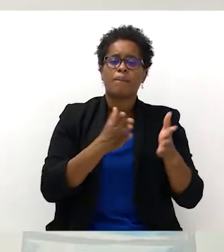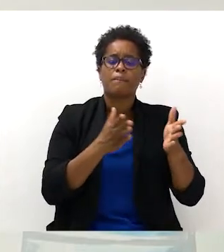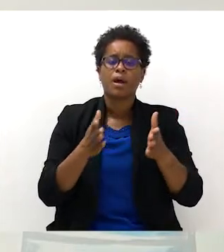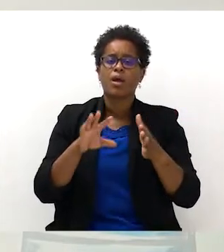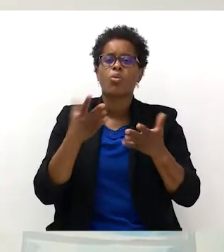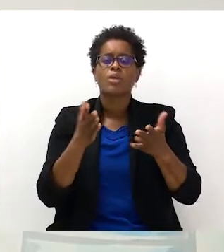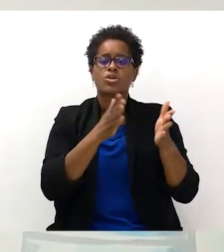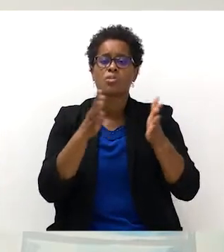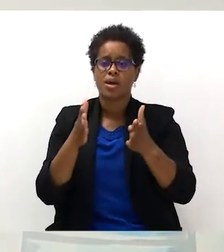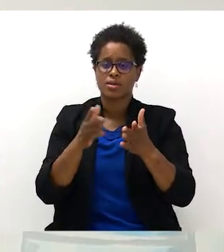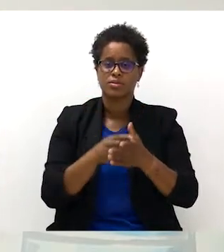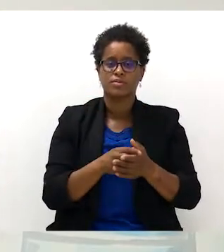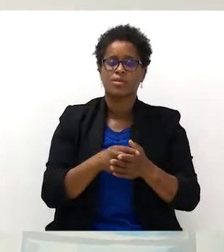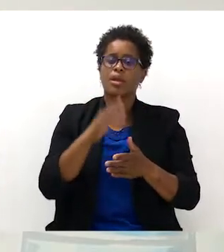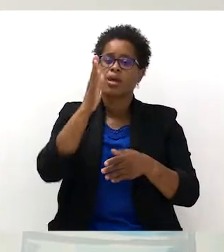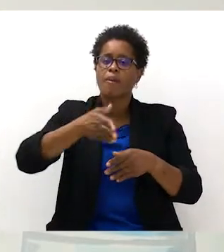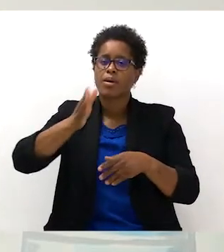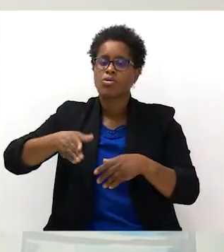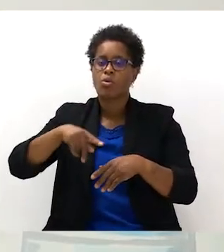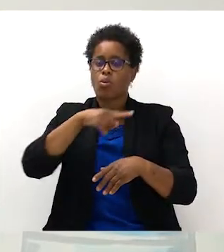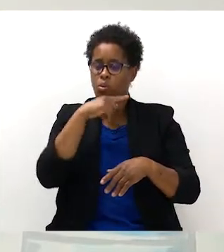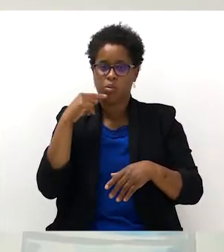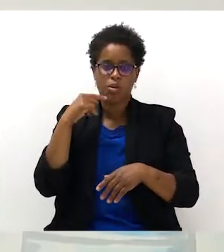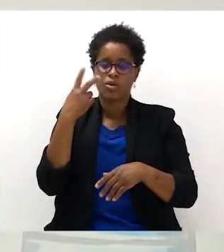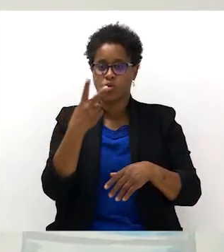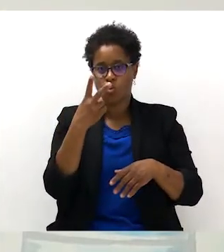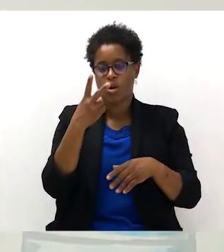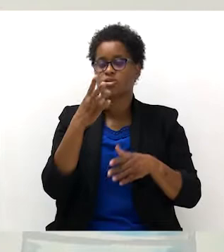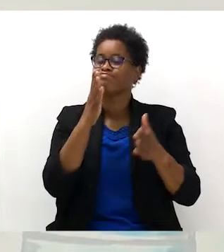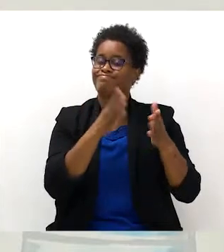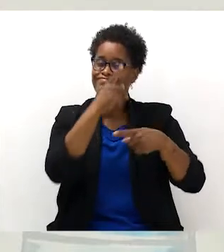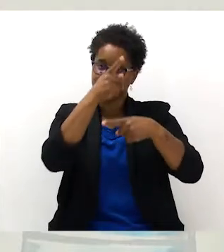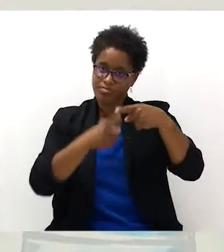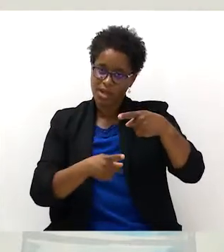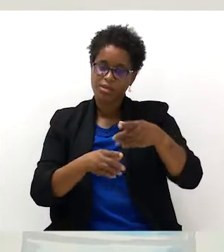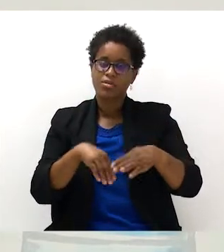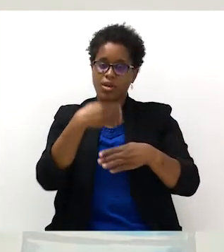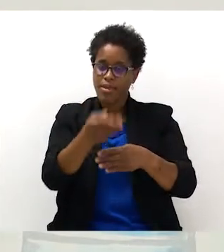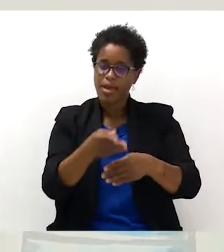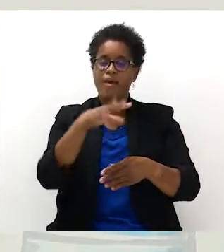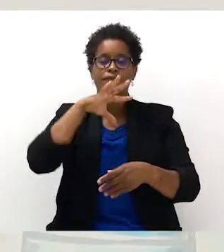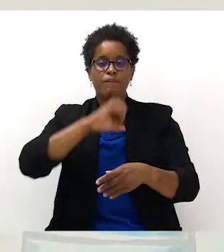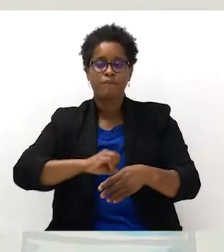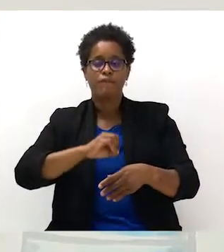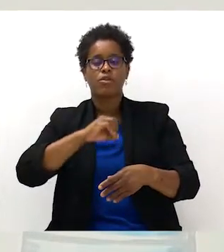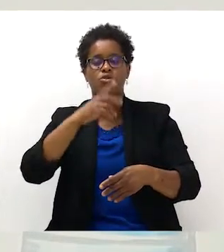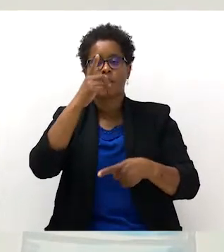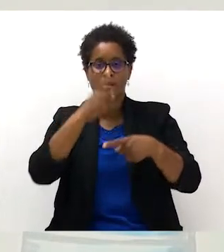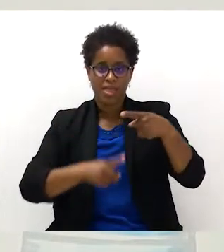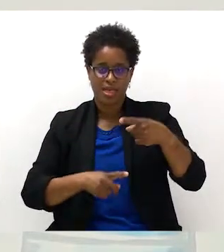Em quantas partes é que partiu o bolo? Em 2 partes, ou seja, deu metade aos seus